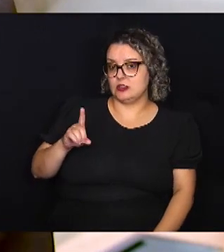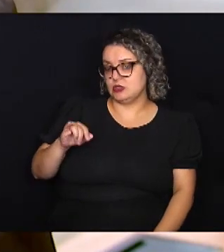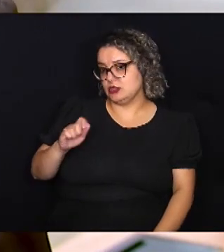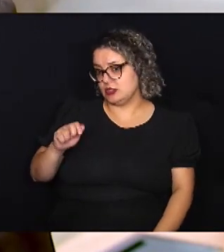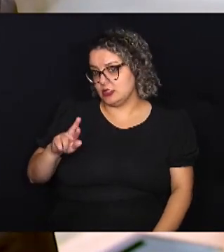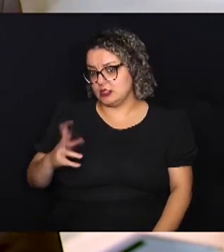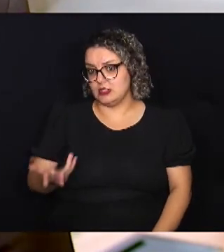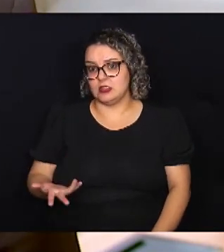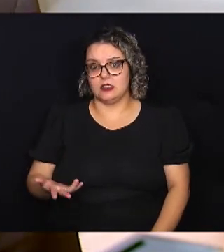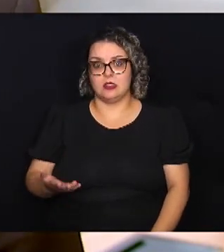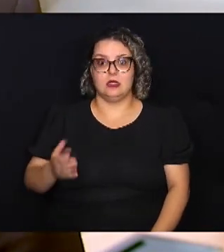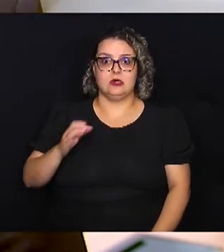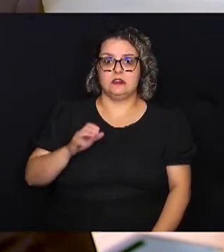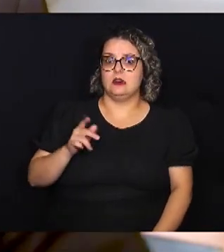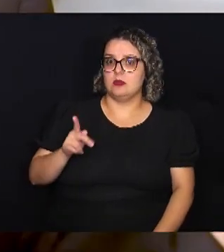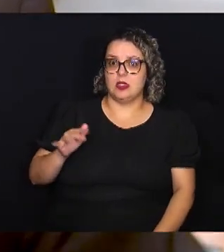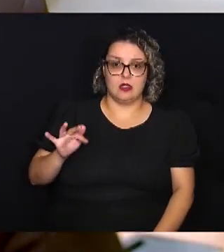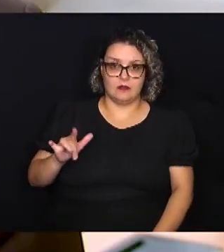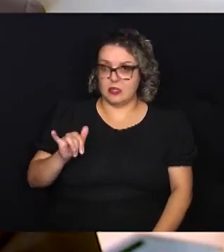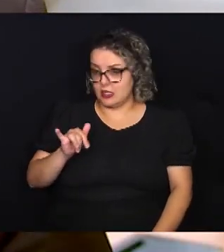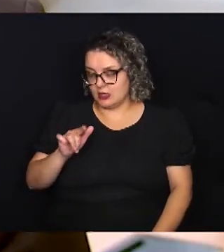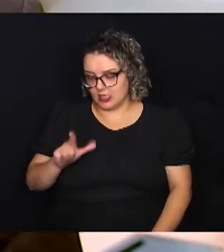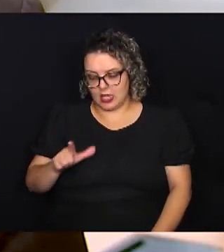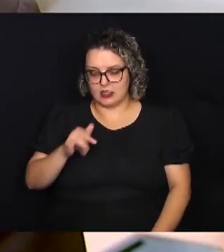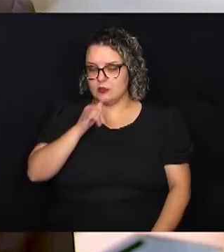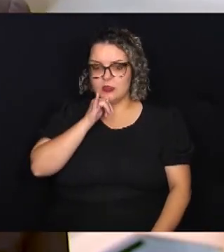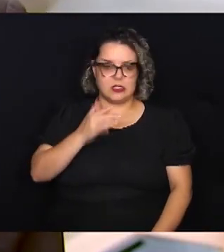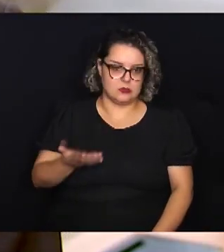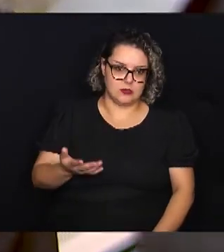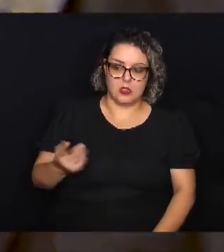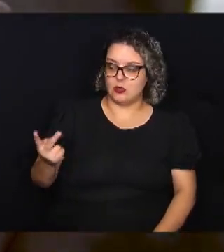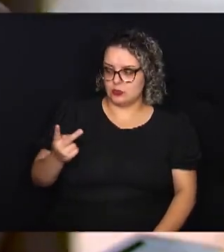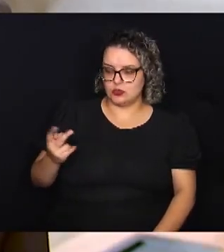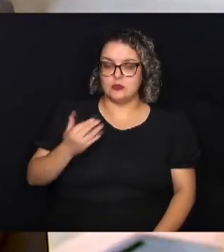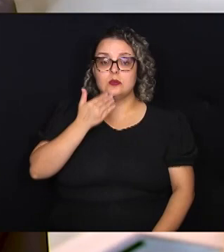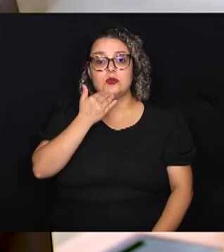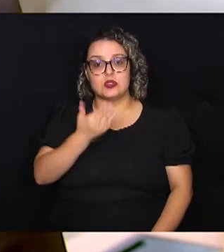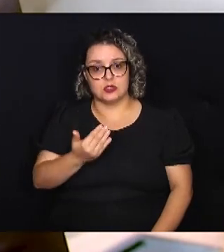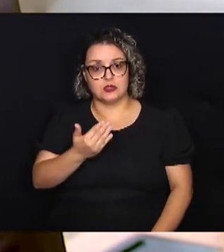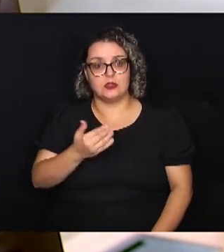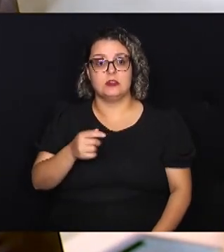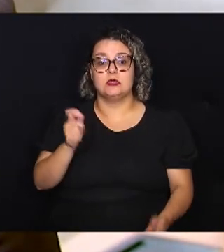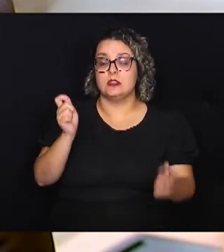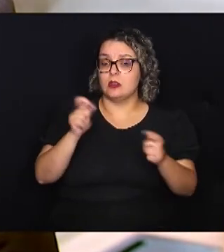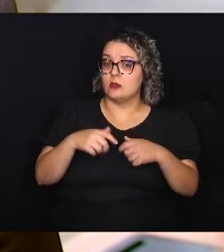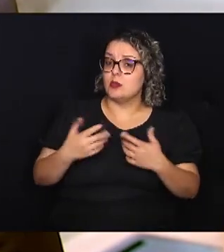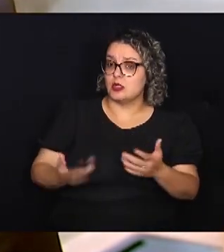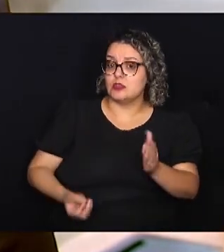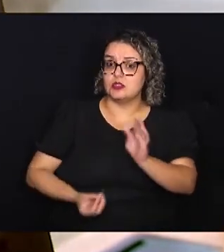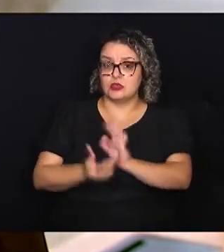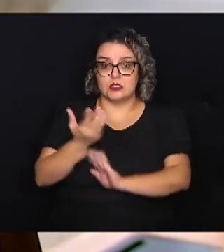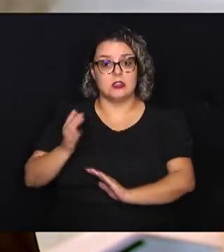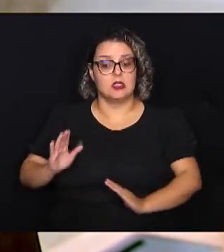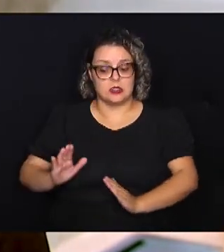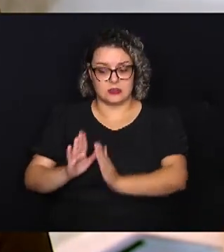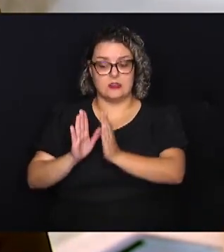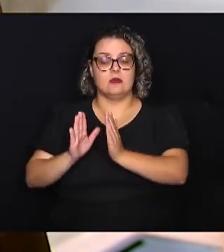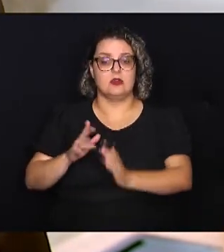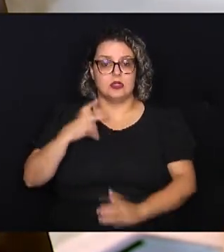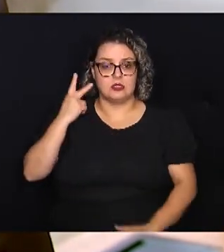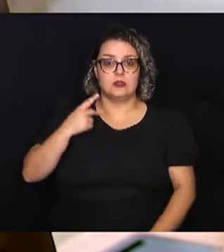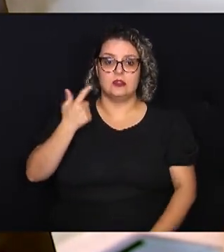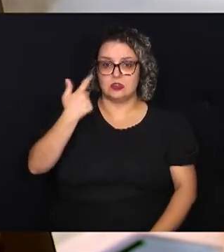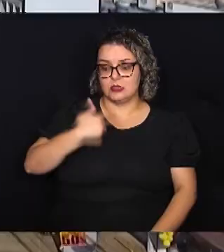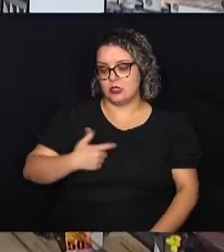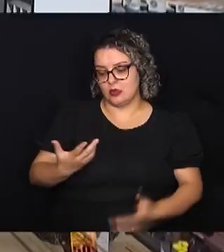a CPFL, por exemplo, eles mesmos nos solicitaram essa possibilidade de se criar essa frente parlamentar, onde eu